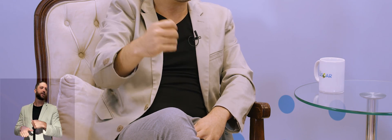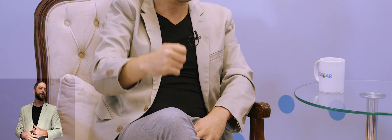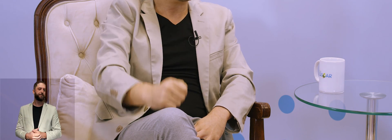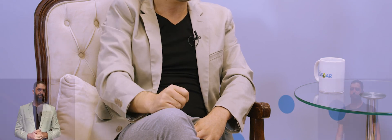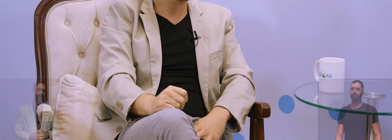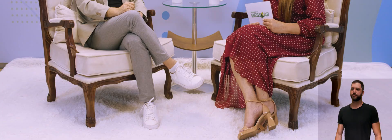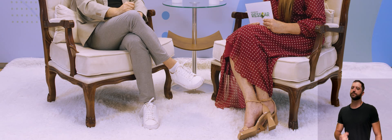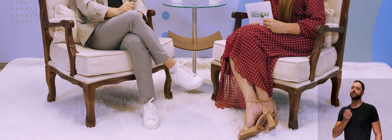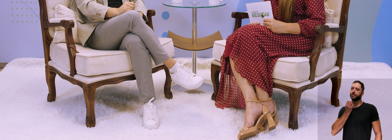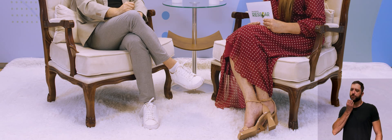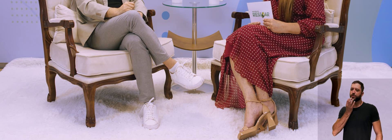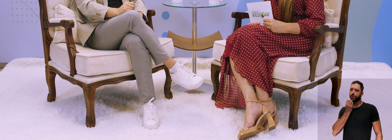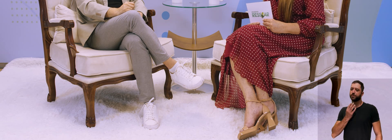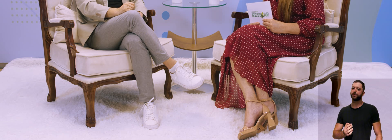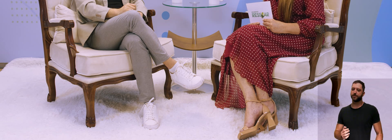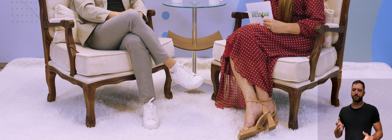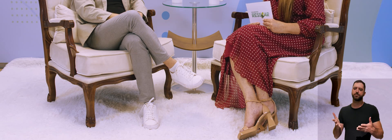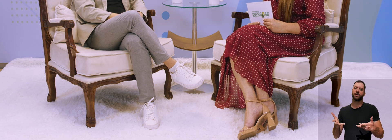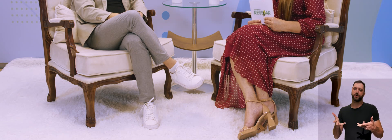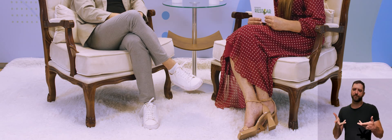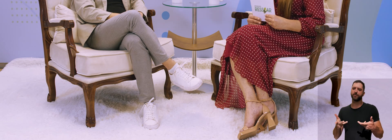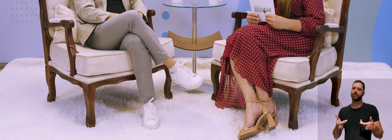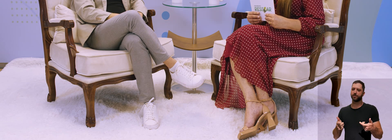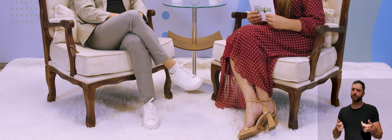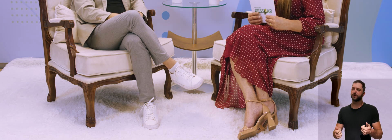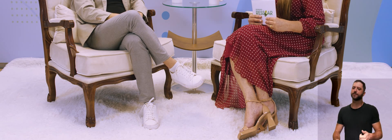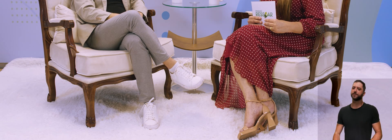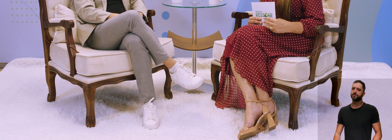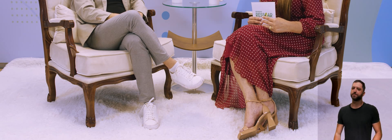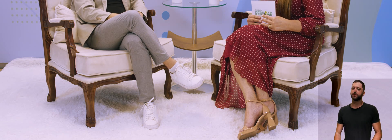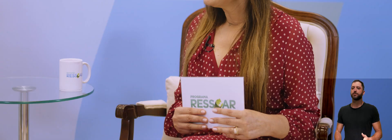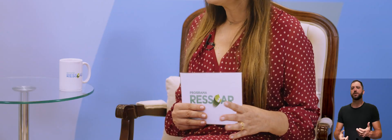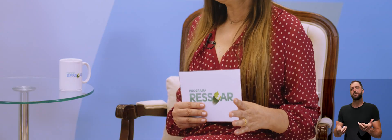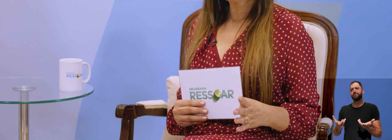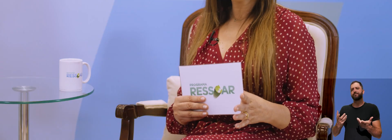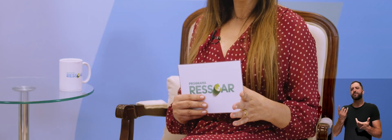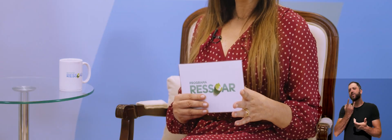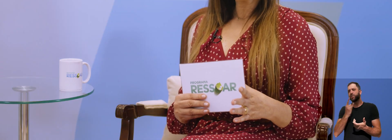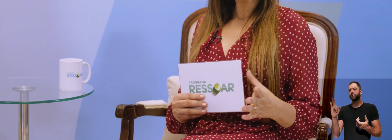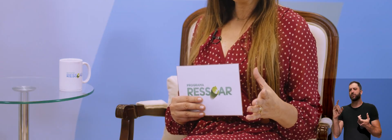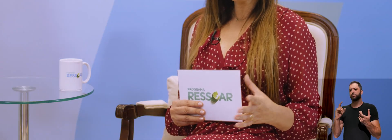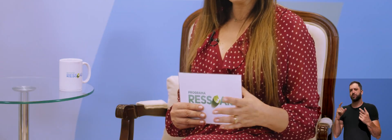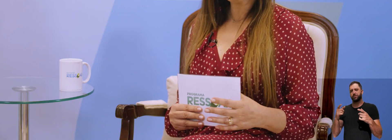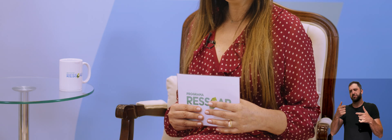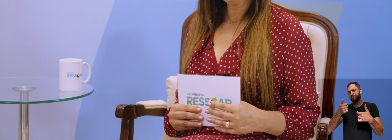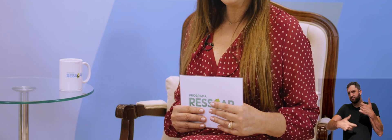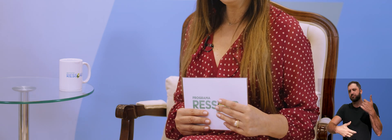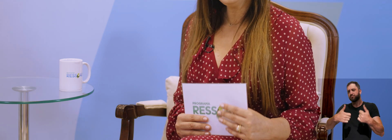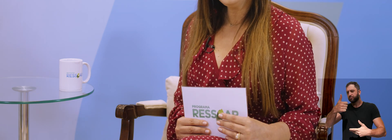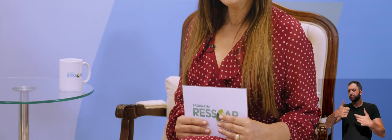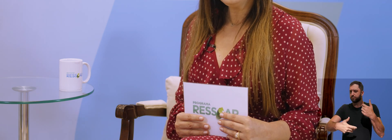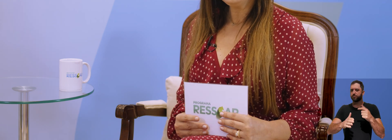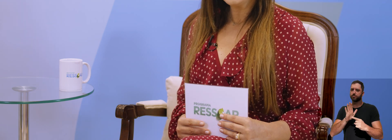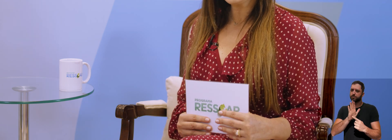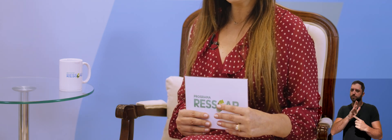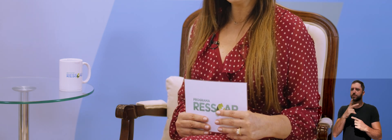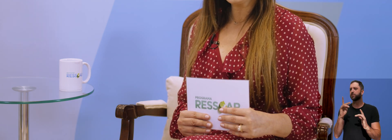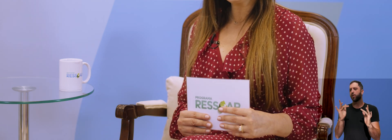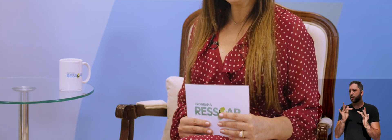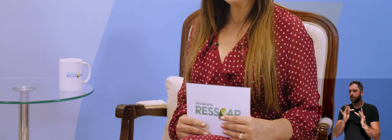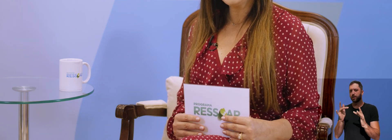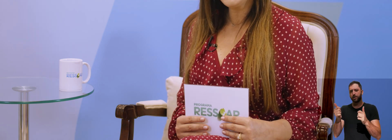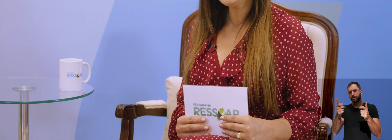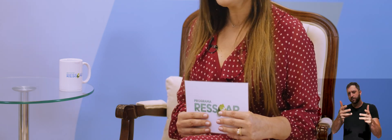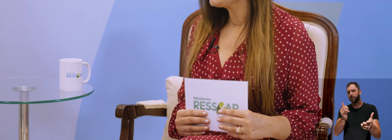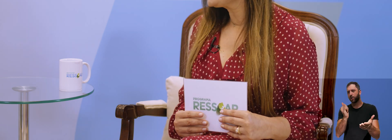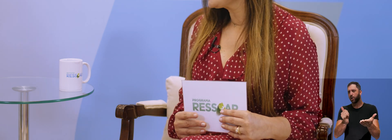por insistência. Muito bem. Maravilhoso. Queria que você deixasse uma mensagem final, doutor. As